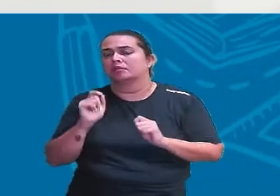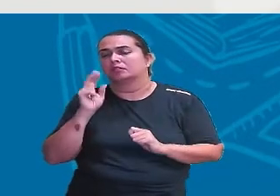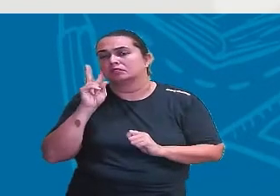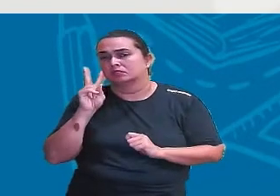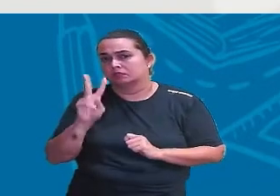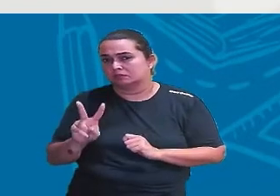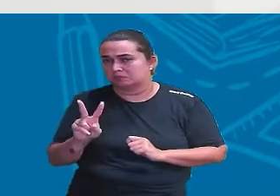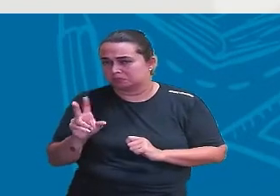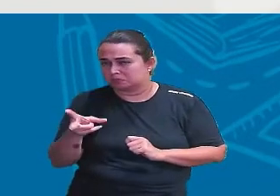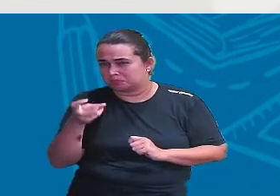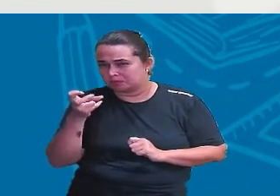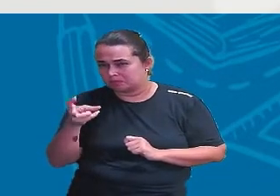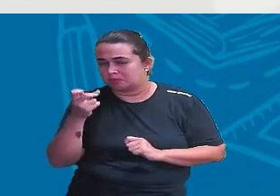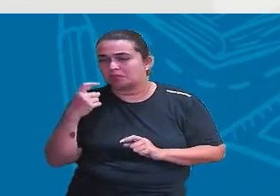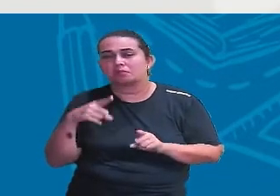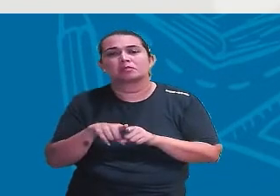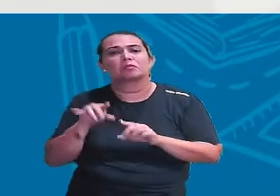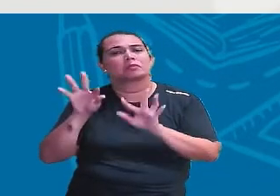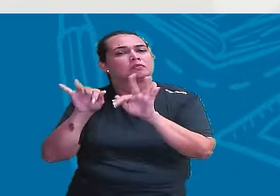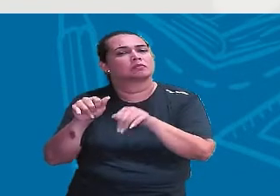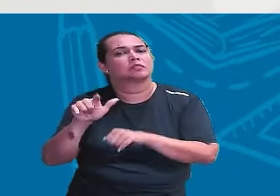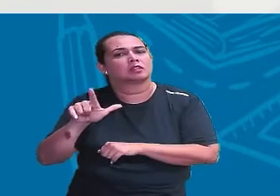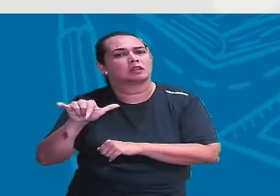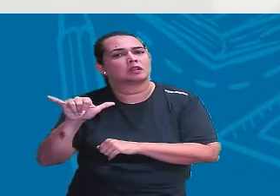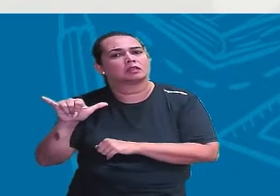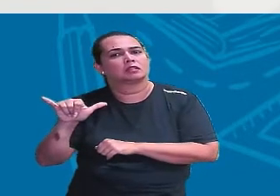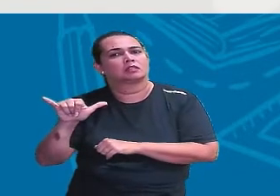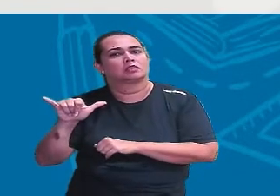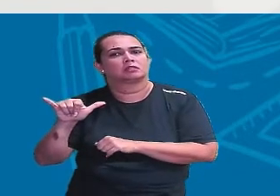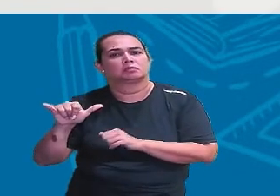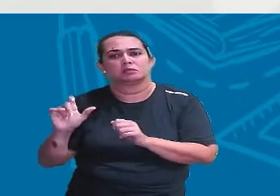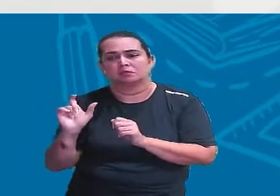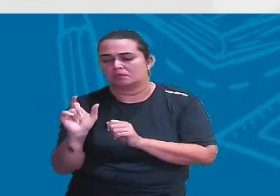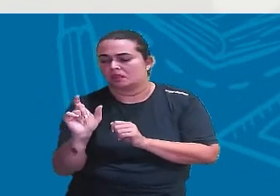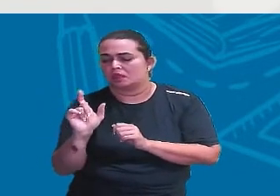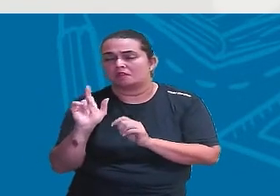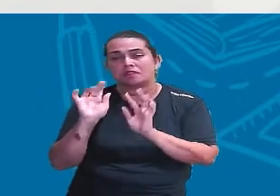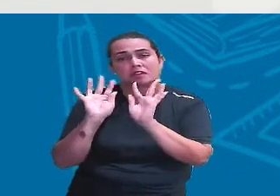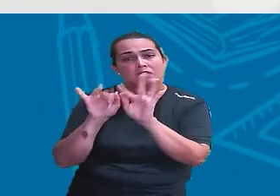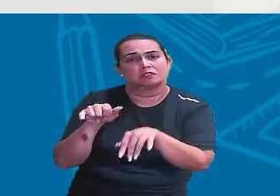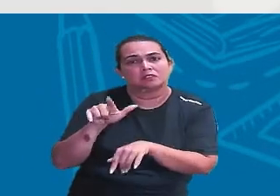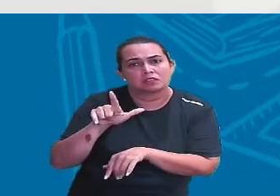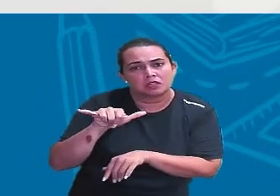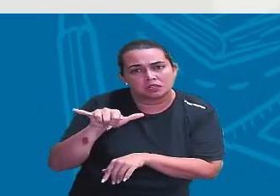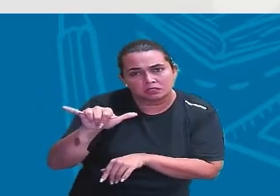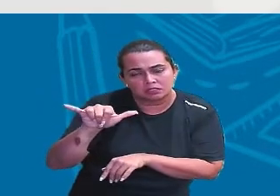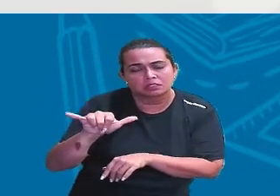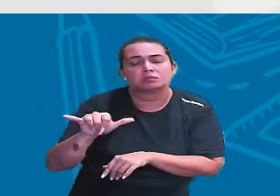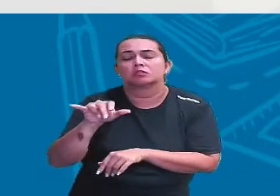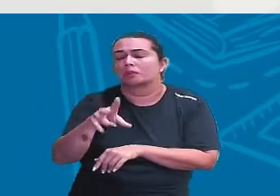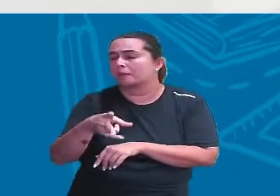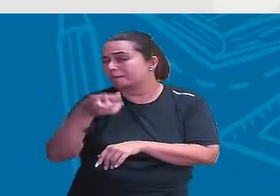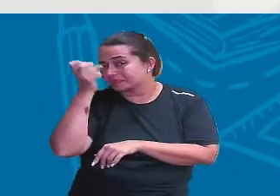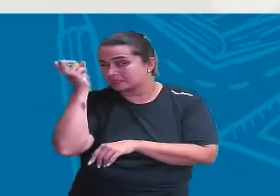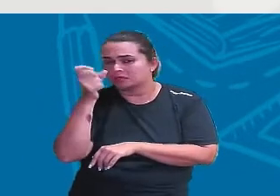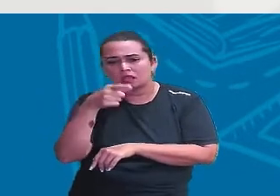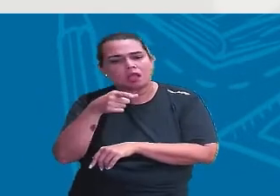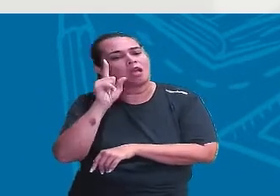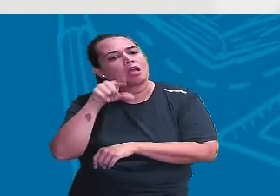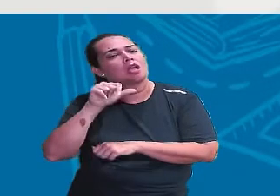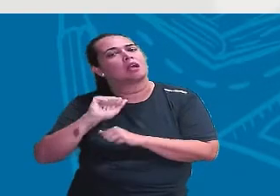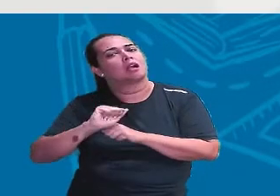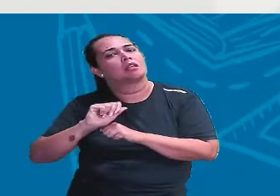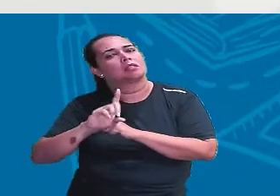termina em LY. Então, guarda isso aí. Geralmente, os adjetivos terminados em LY,